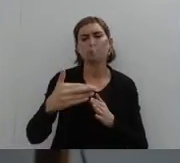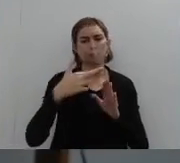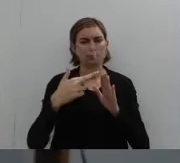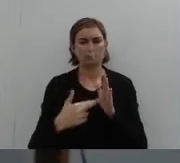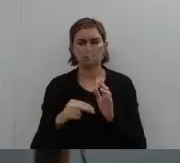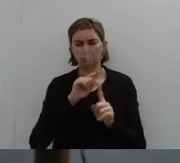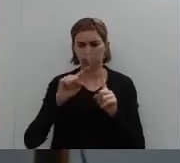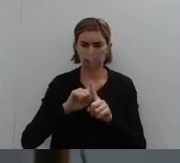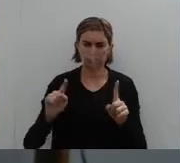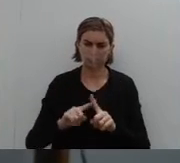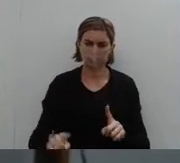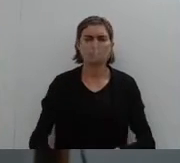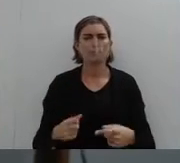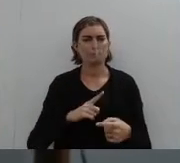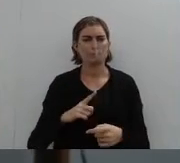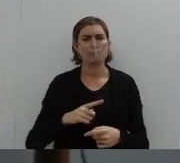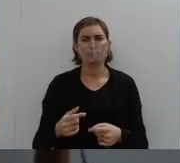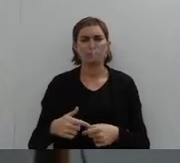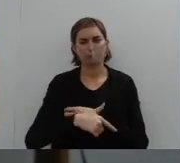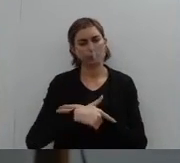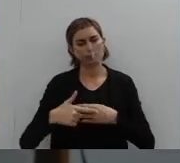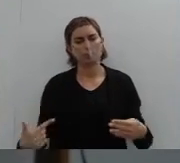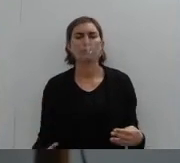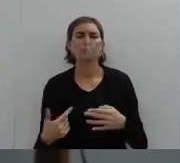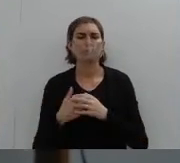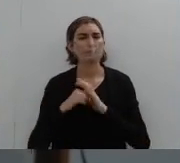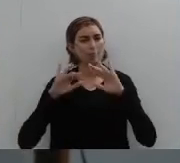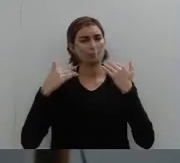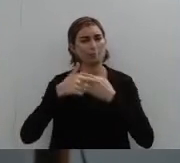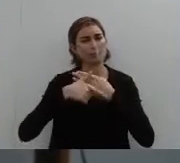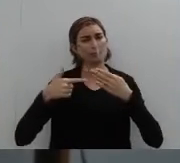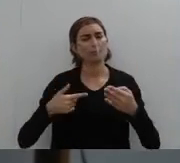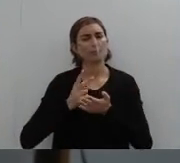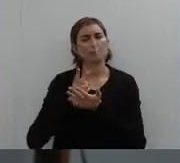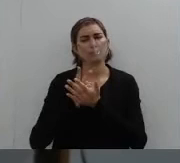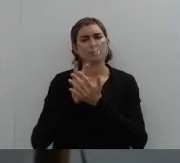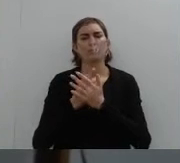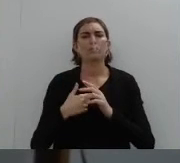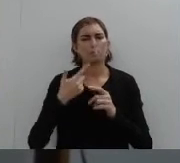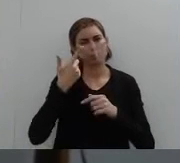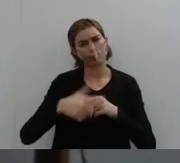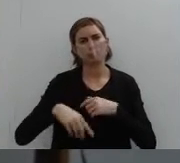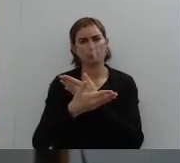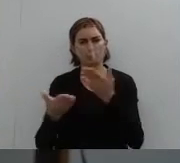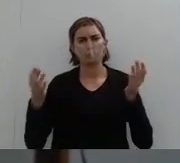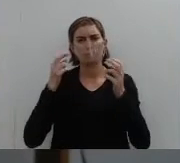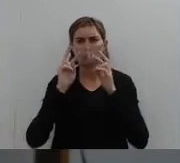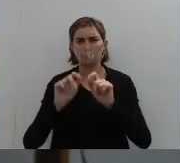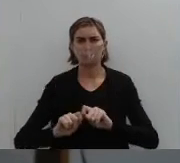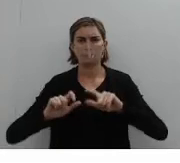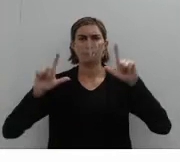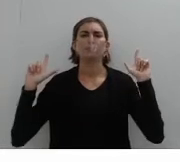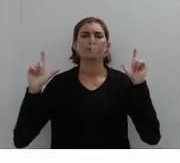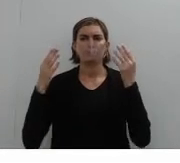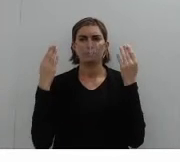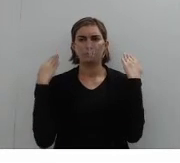e proibições se estabeleceu o princípio da moralidade. Então, dando continuidade, eu quero mais uma vez que vocês deem uma olhada aqui nesse outro